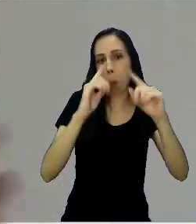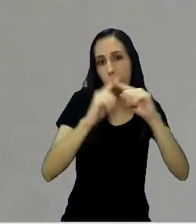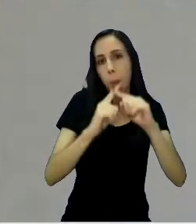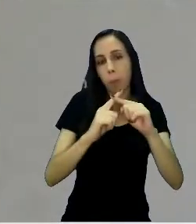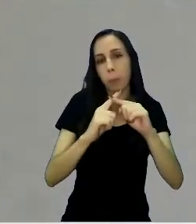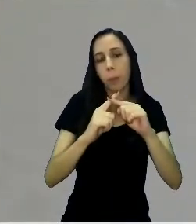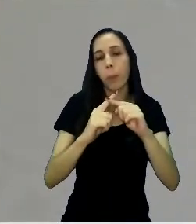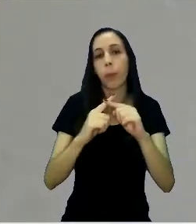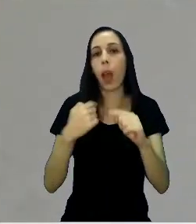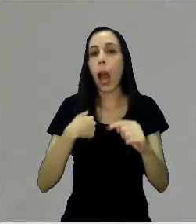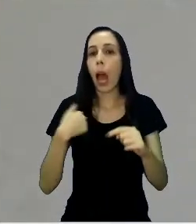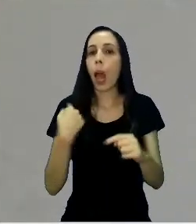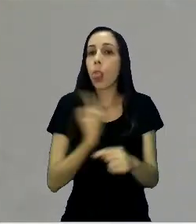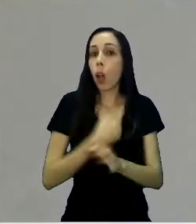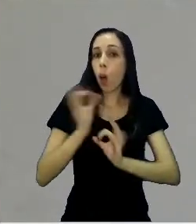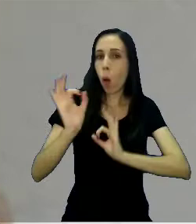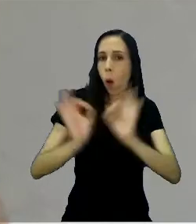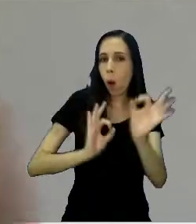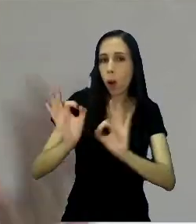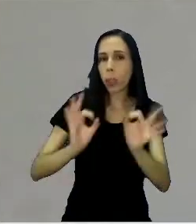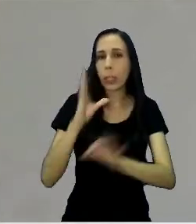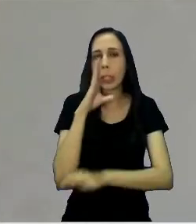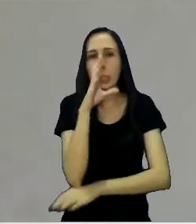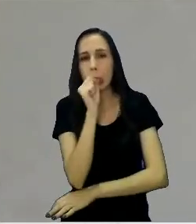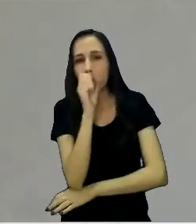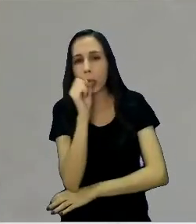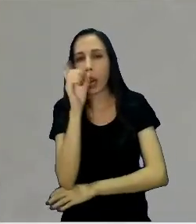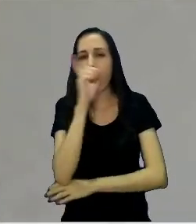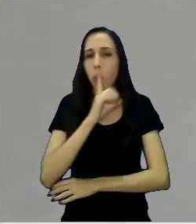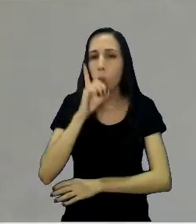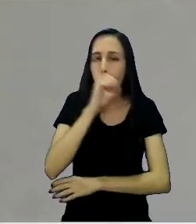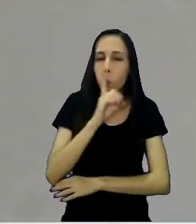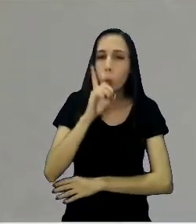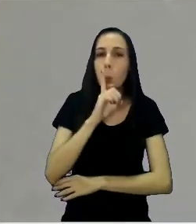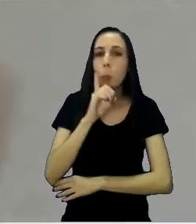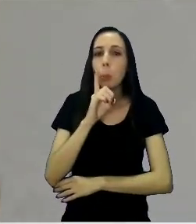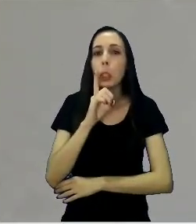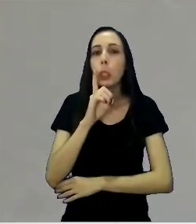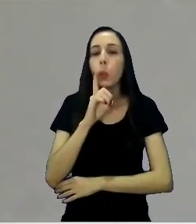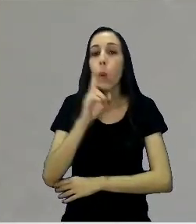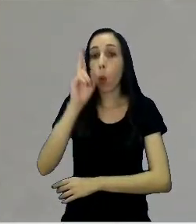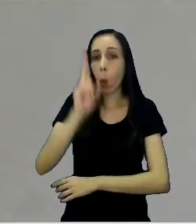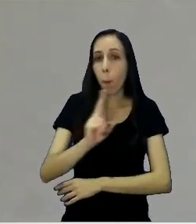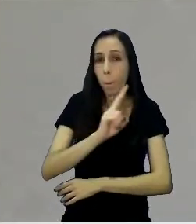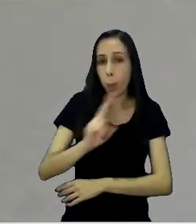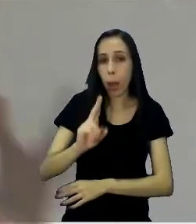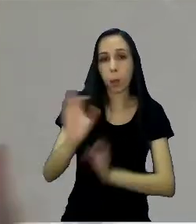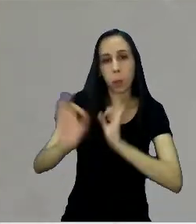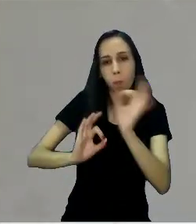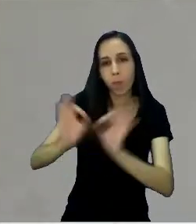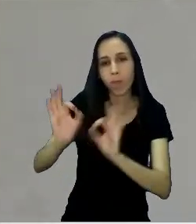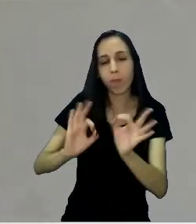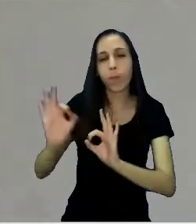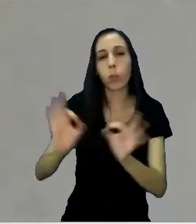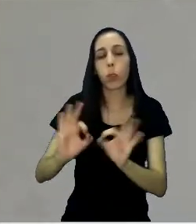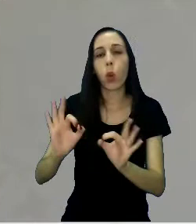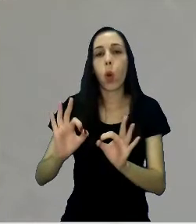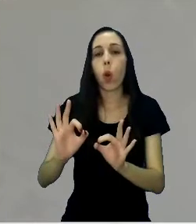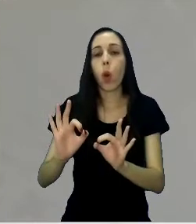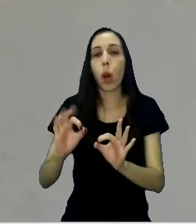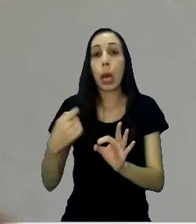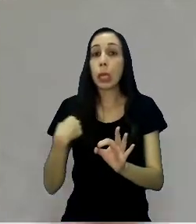nossas paróquias. Então a gente organizou esse final de semana, foi organizado pelo vigário-geral,